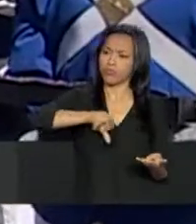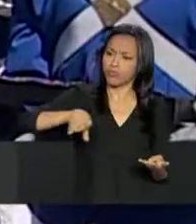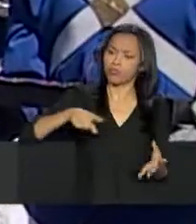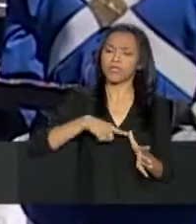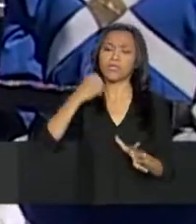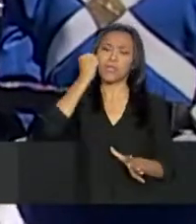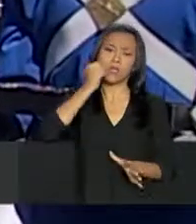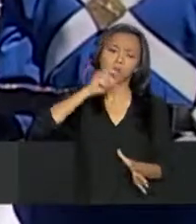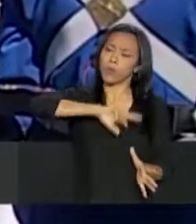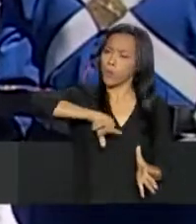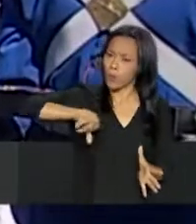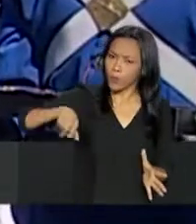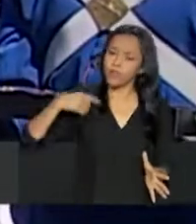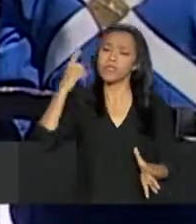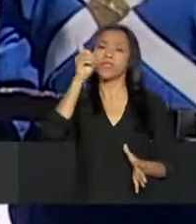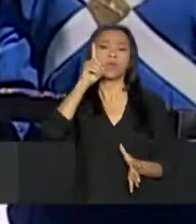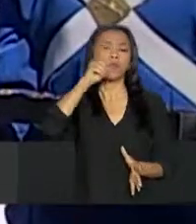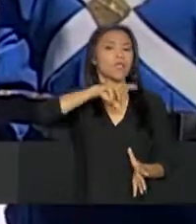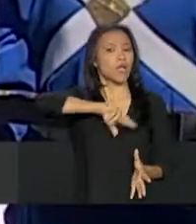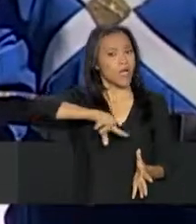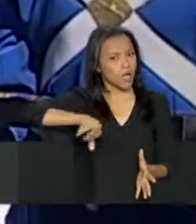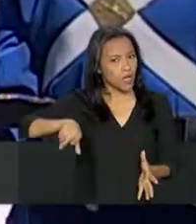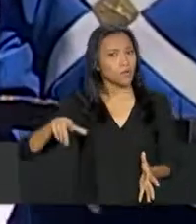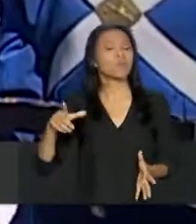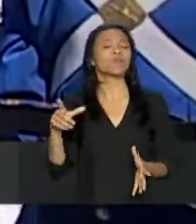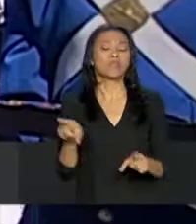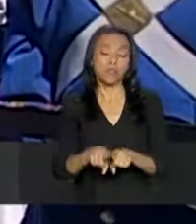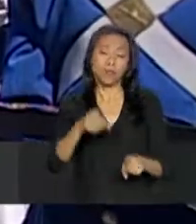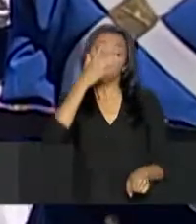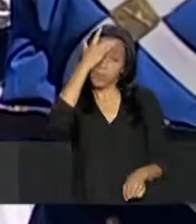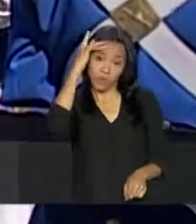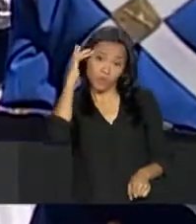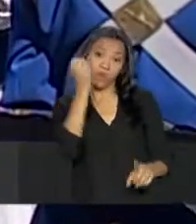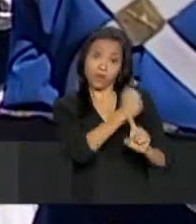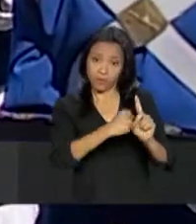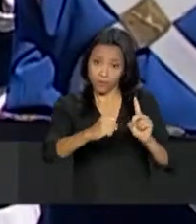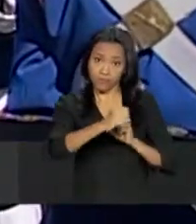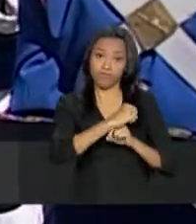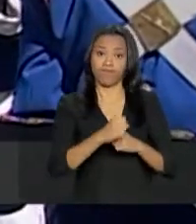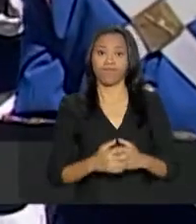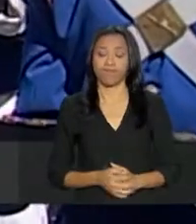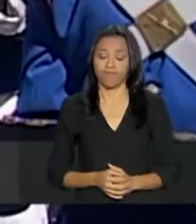senadores e também deputados, além de pessoas civis.